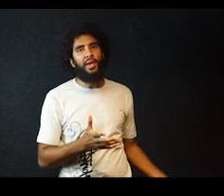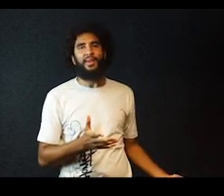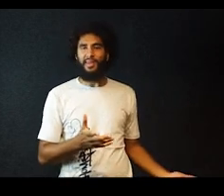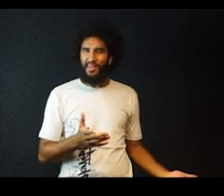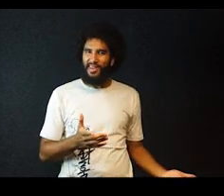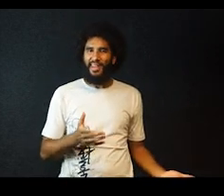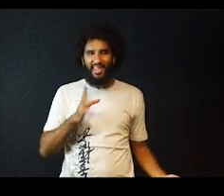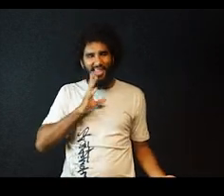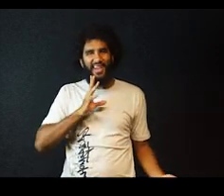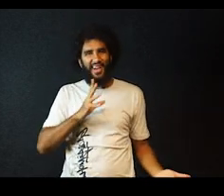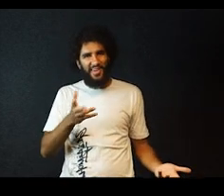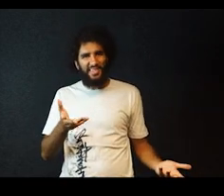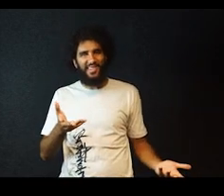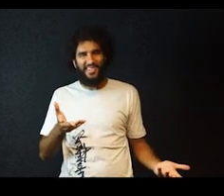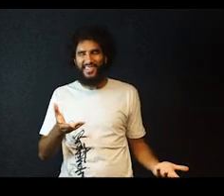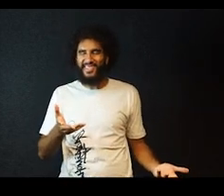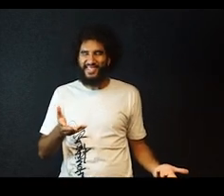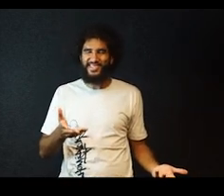fez.